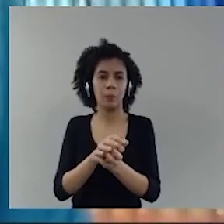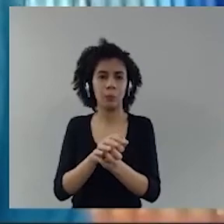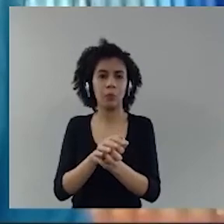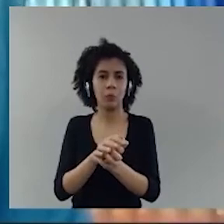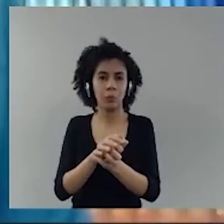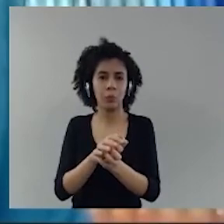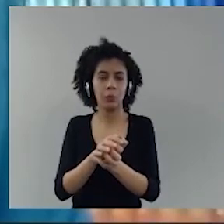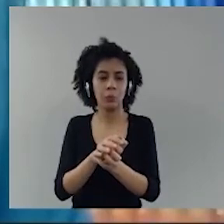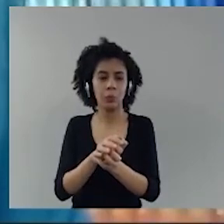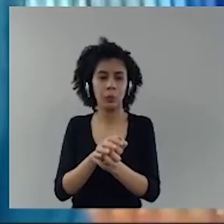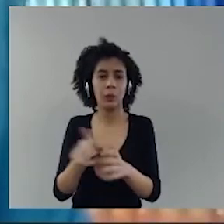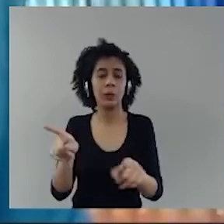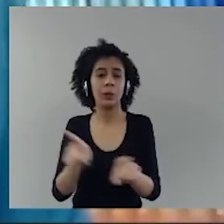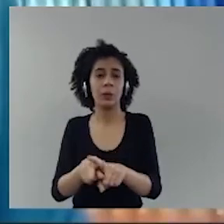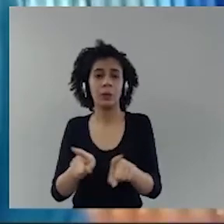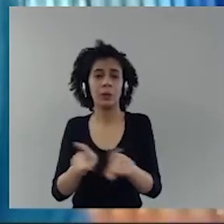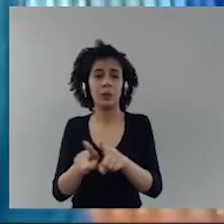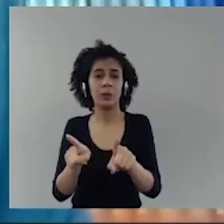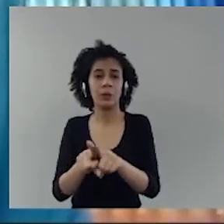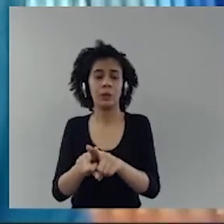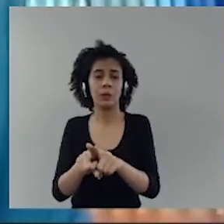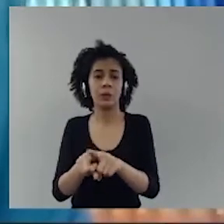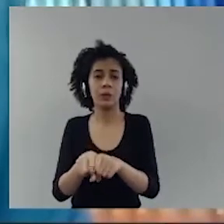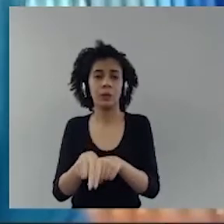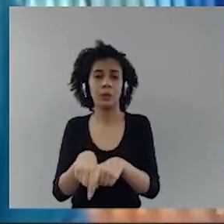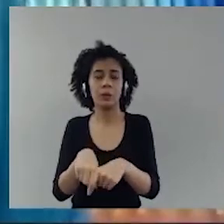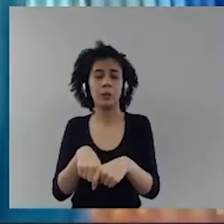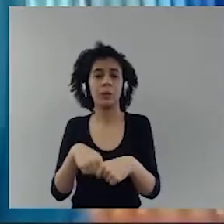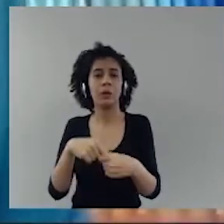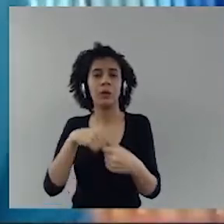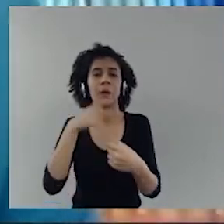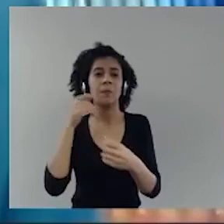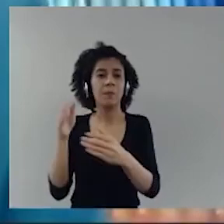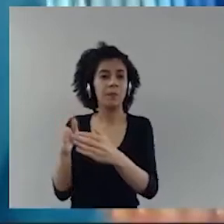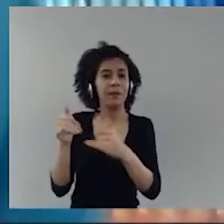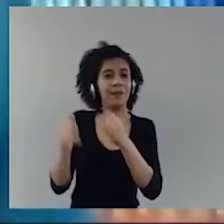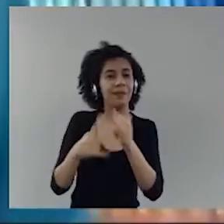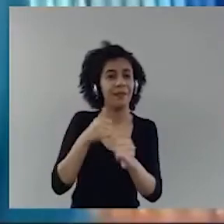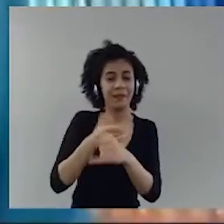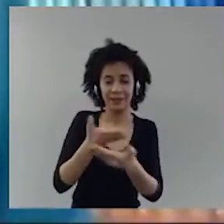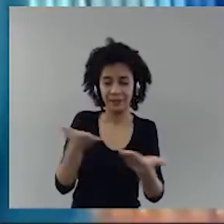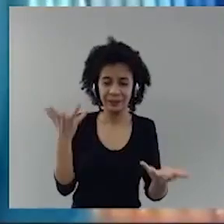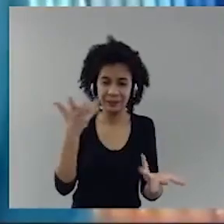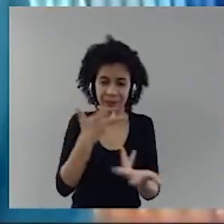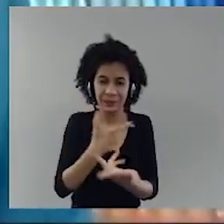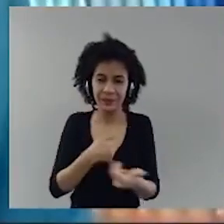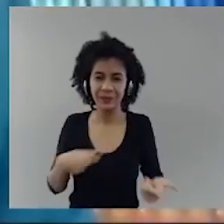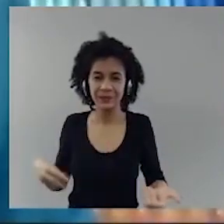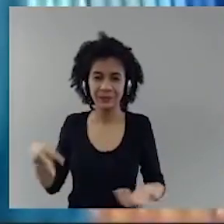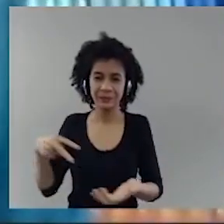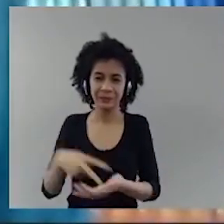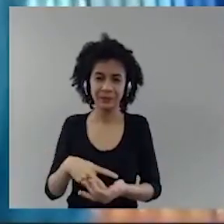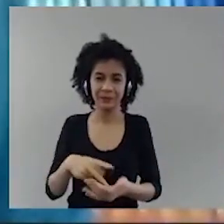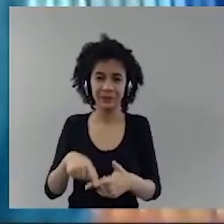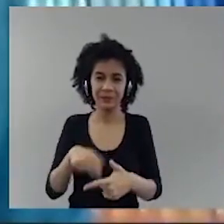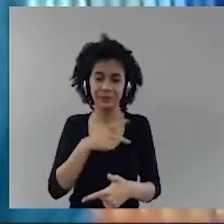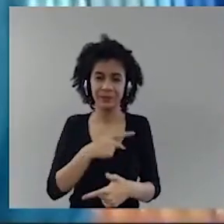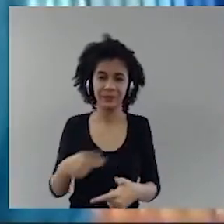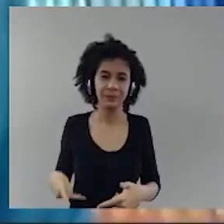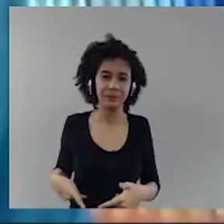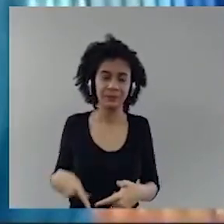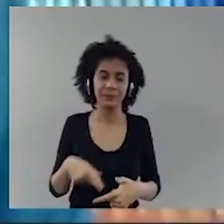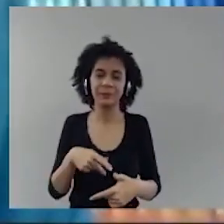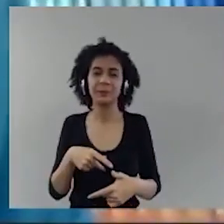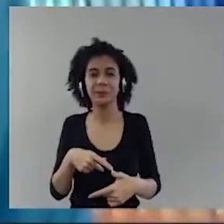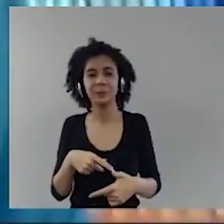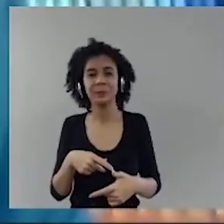da esa aqueles aqui e aquela velha que me emprestou a sua internet e esse ambiente maravilhoso uma tá o presidente da